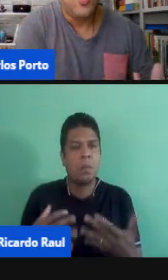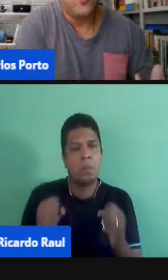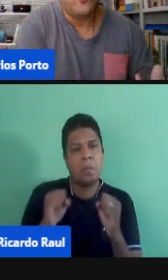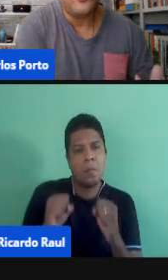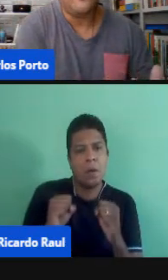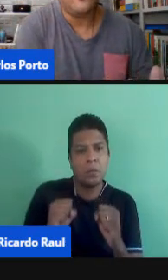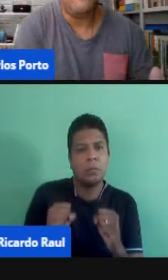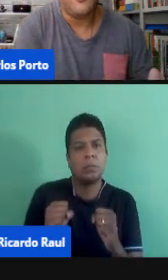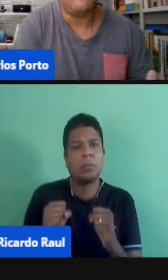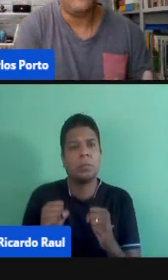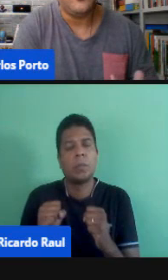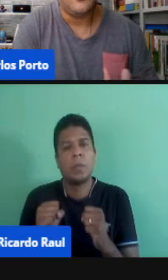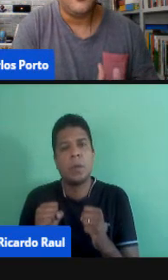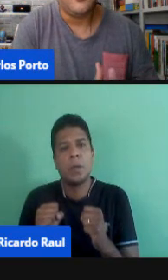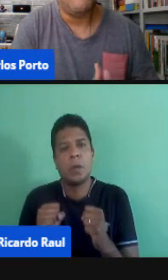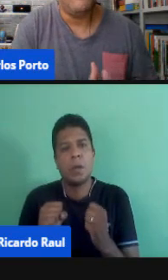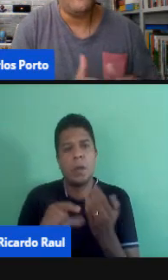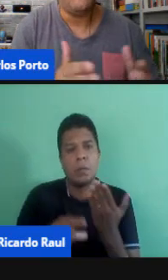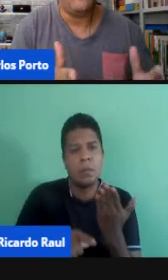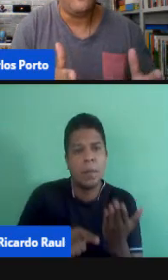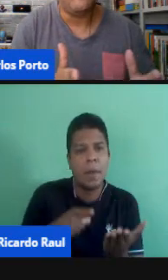né, um conhecimento